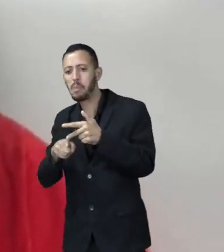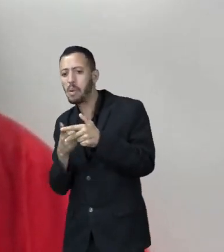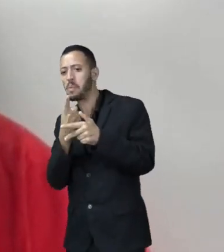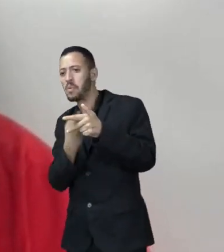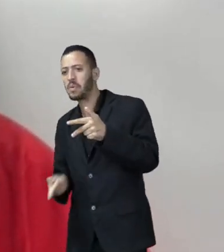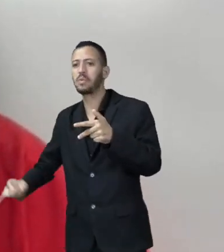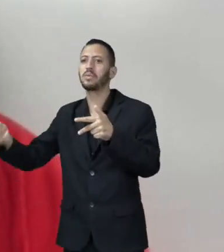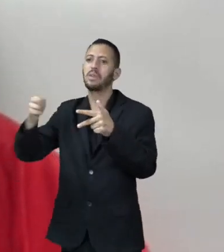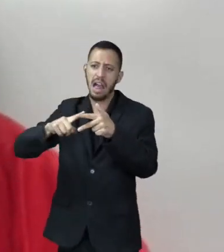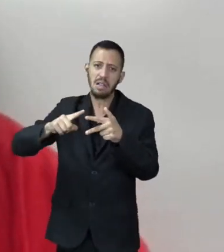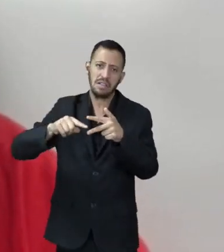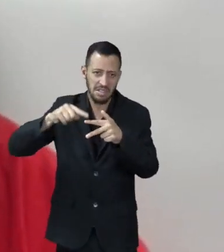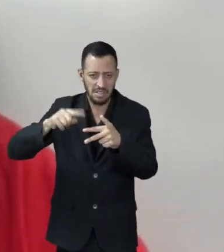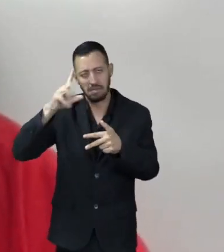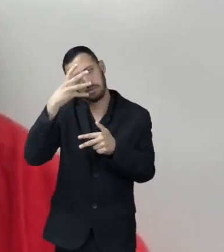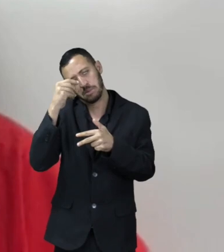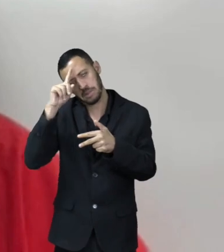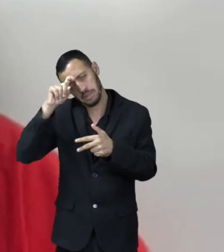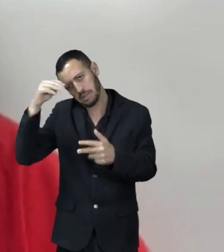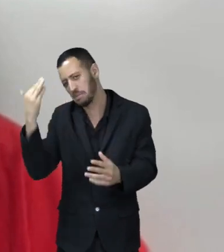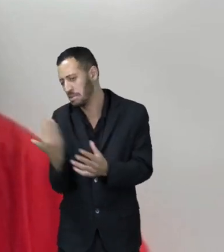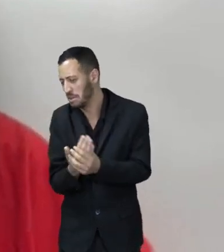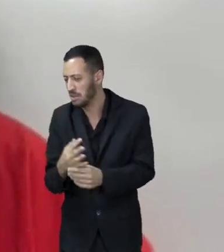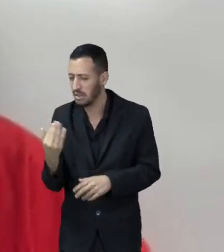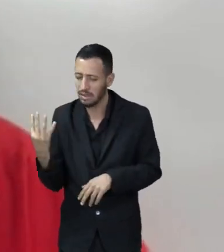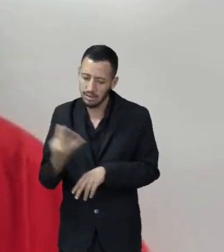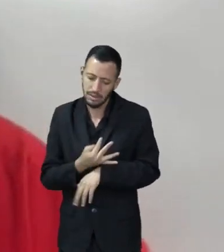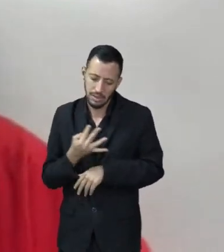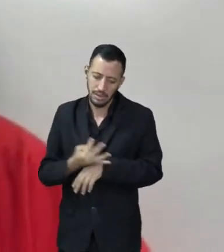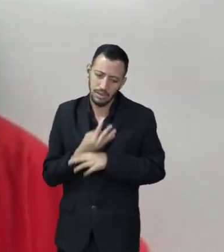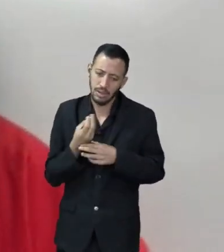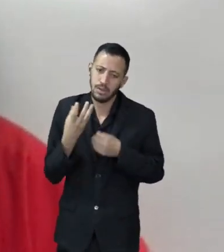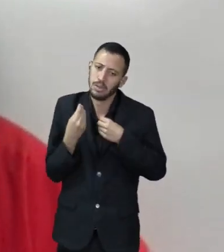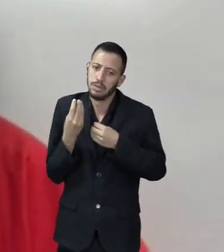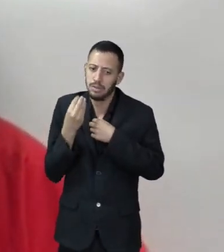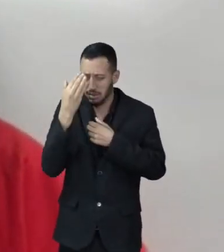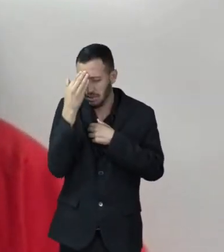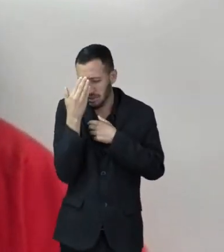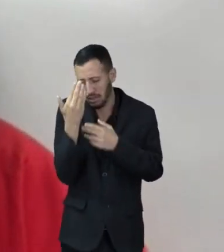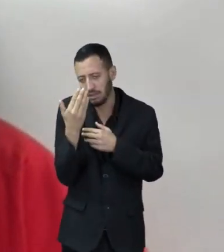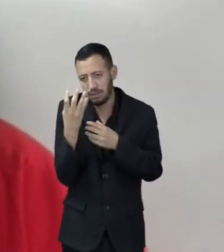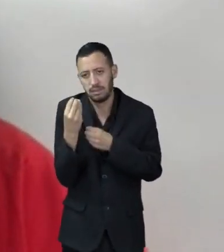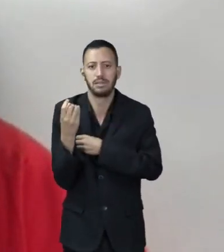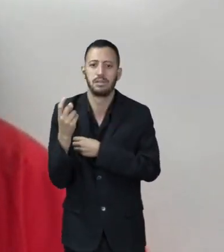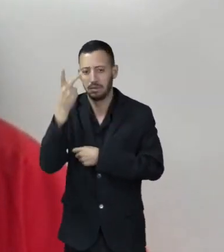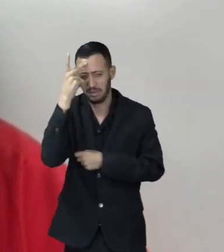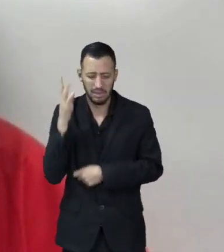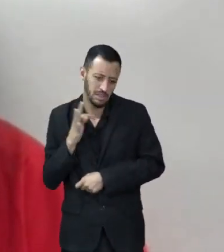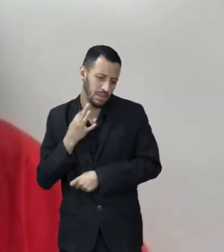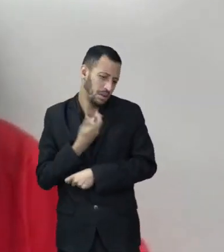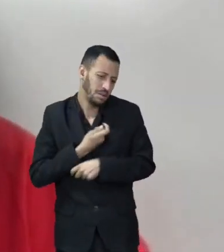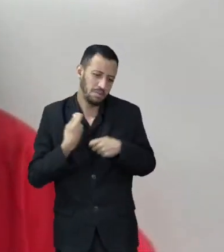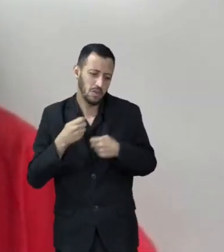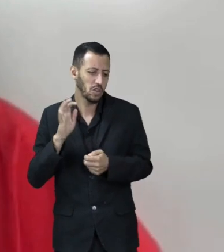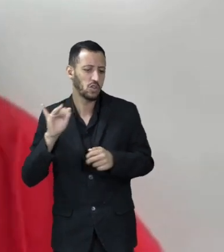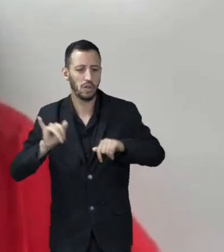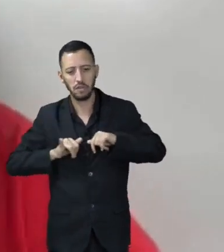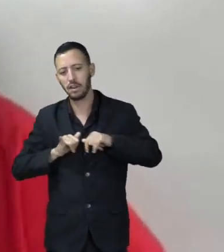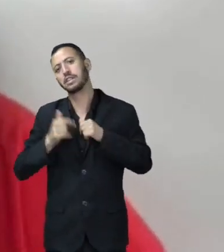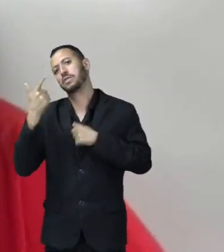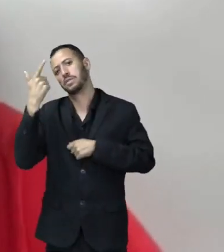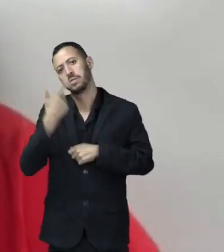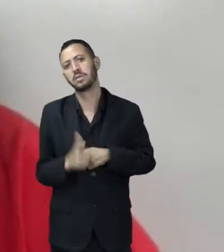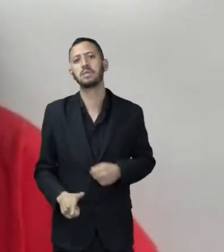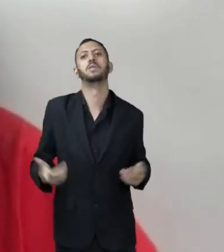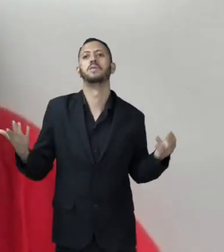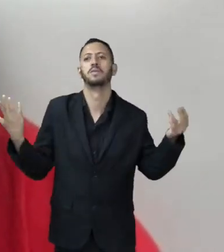segunda instância. Foi um processo muito difícil, muito doloroso, e que bom saber que pessoas trans hoje não precisam passar mais por isso que eu passei, que muitas, como a Cime,